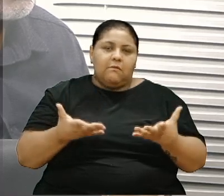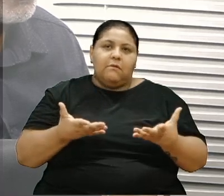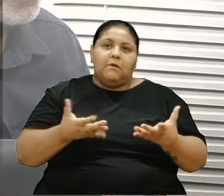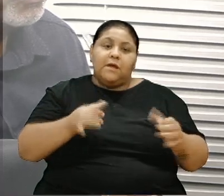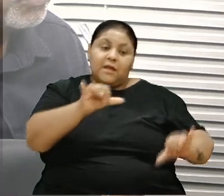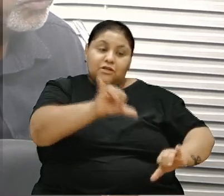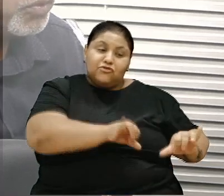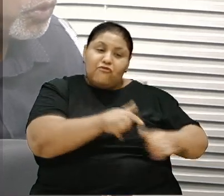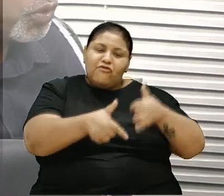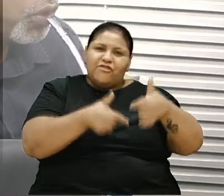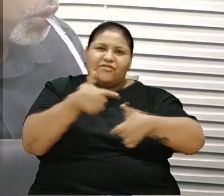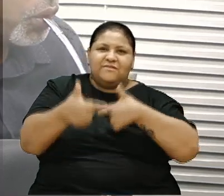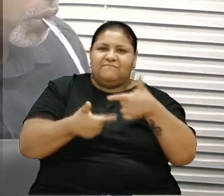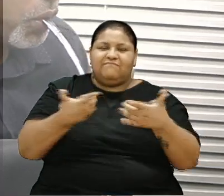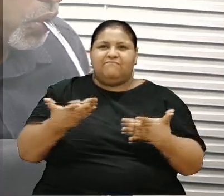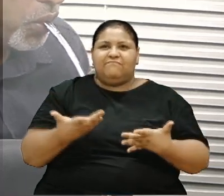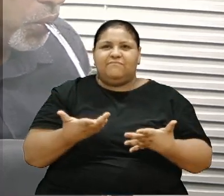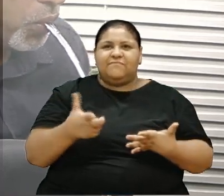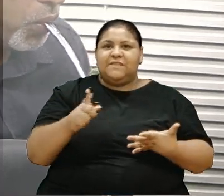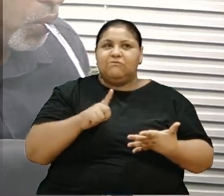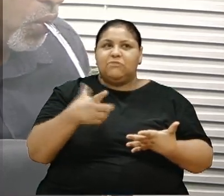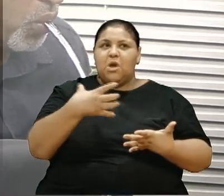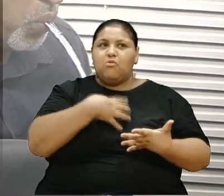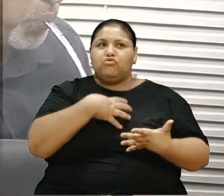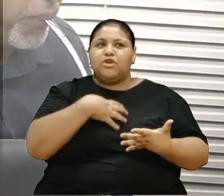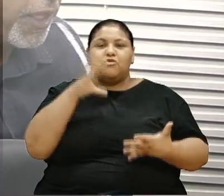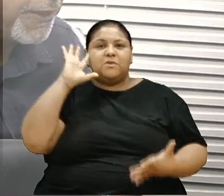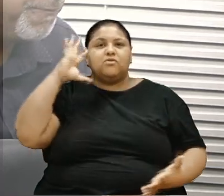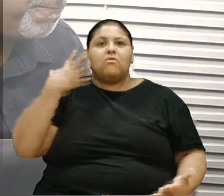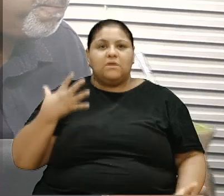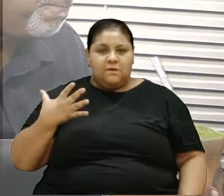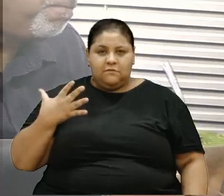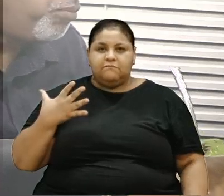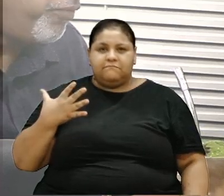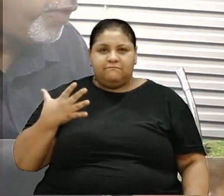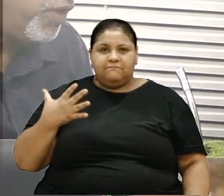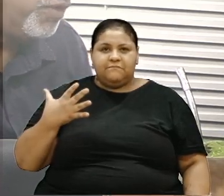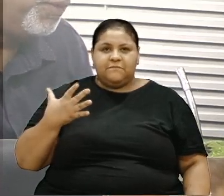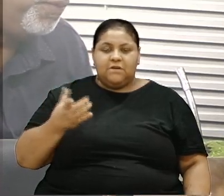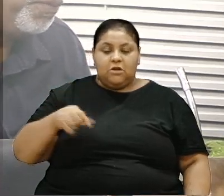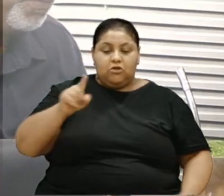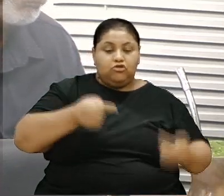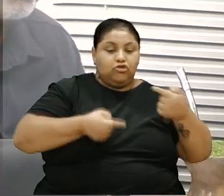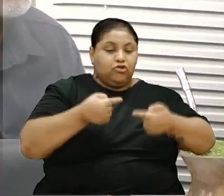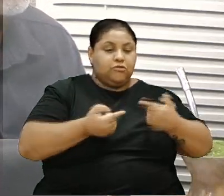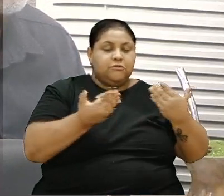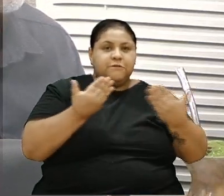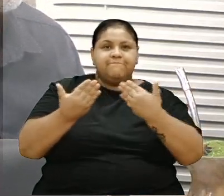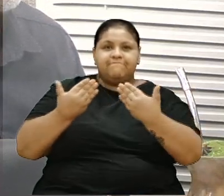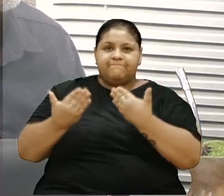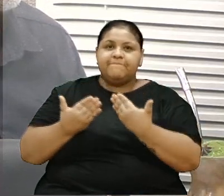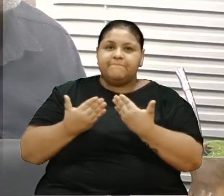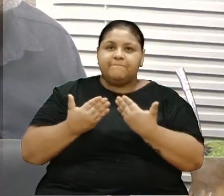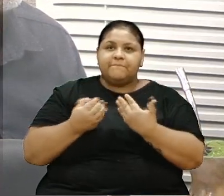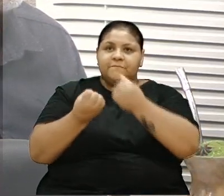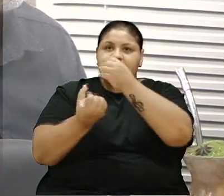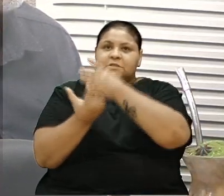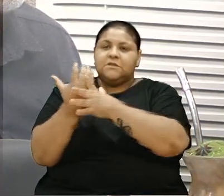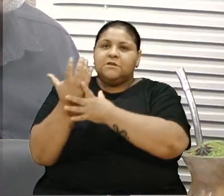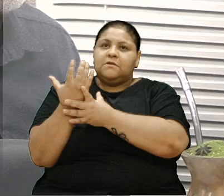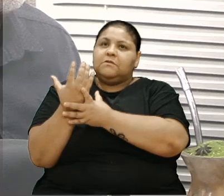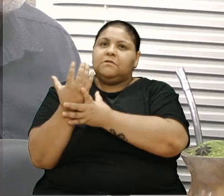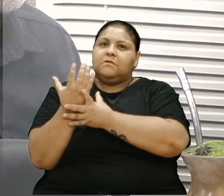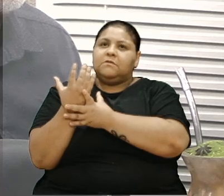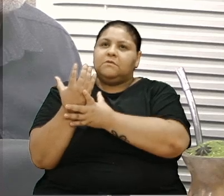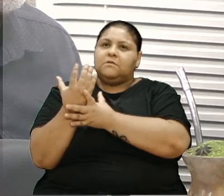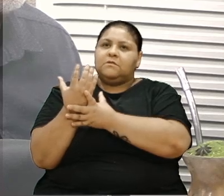vocês, a gente vê que não existe uma forma, uma solução. E a gente, nosso debate, nosso diálogo é justamente isso, criar um meio de que, ou